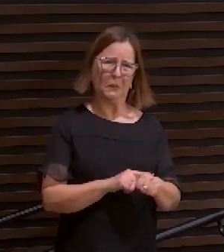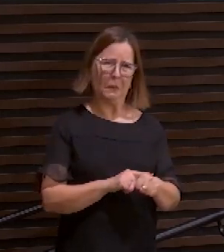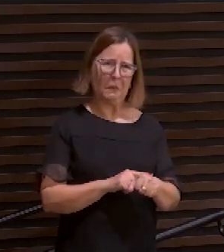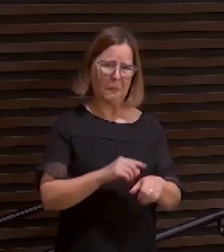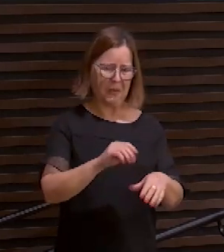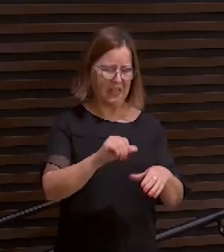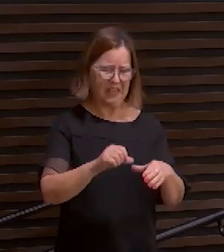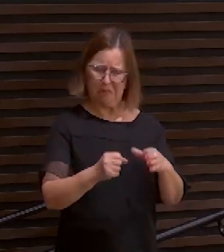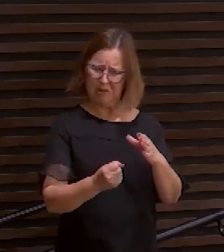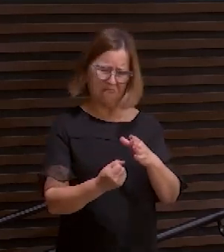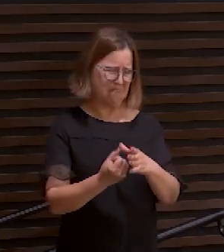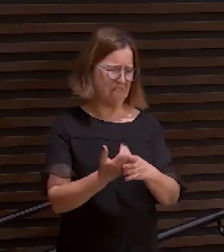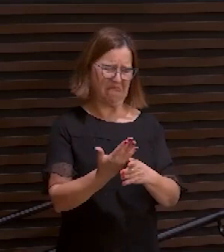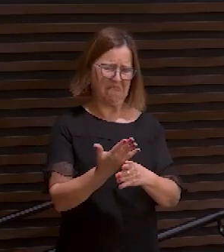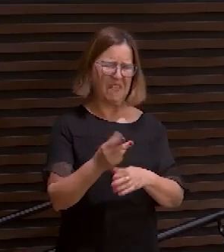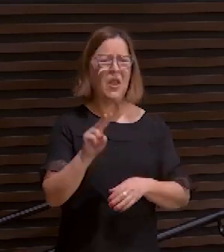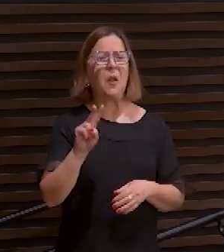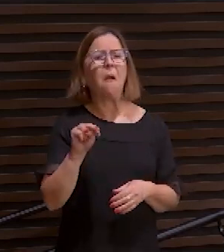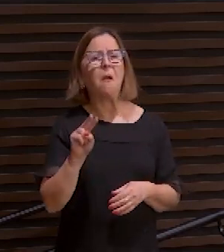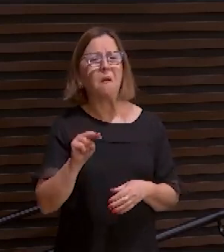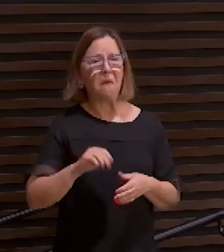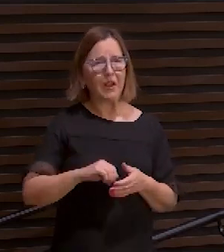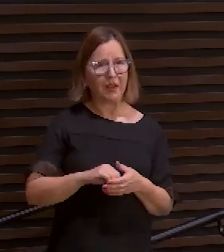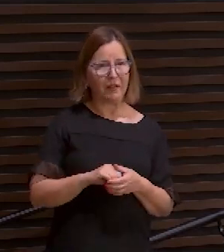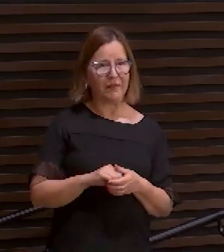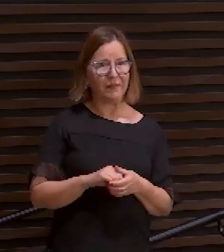Esse carvalho não vai nascer nunca.